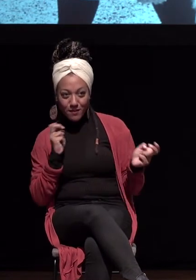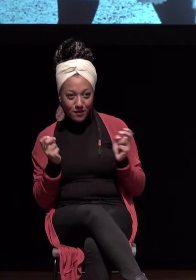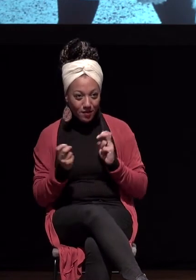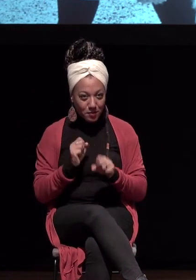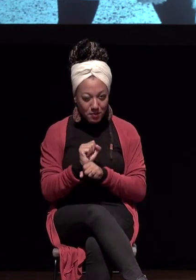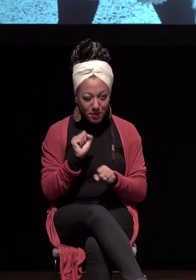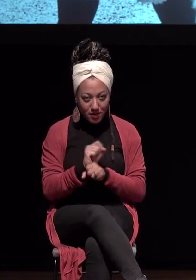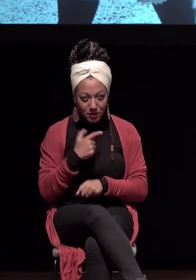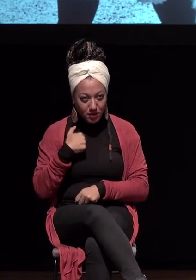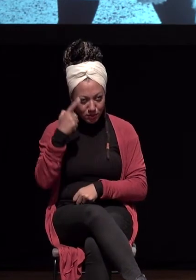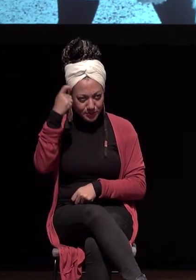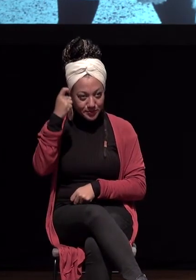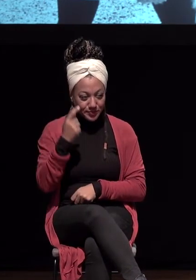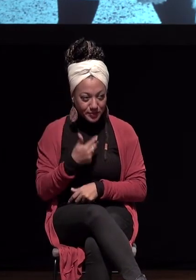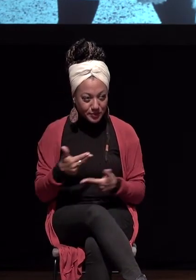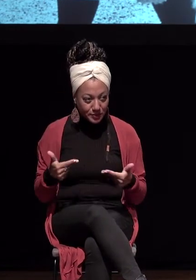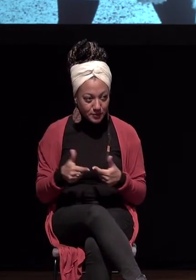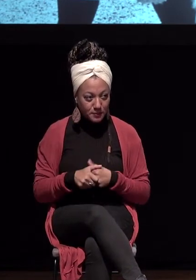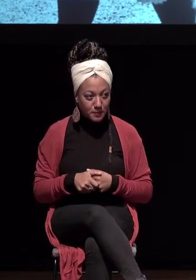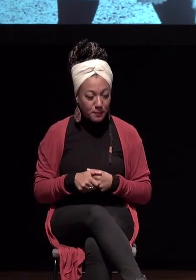Espera aí que eu tenho um negocinho aqui.